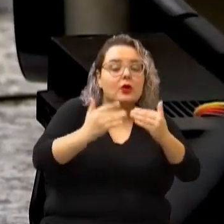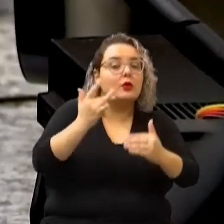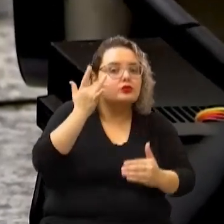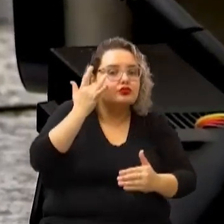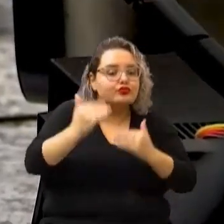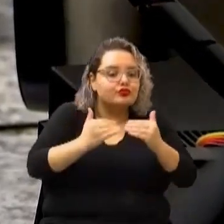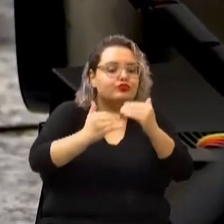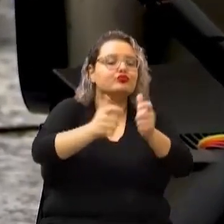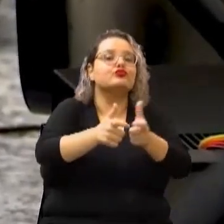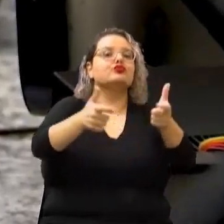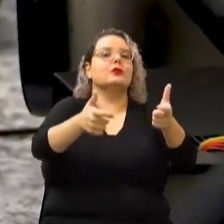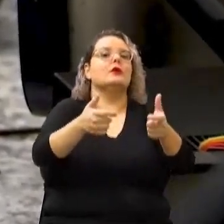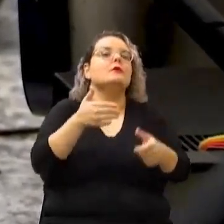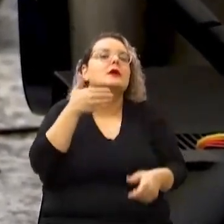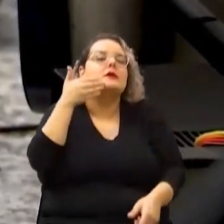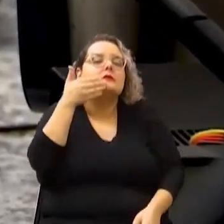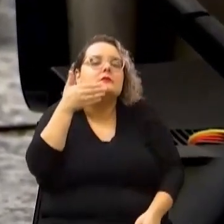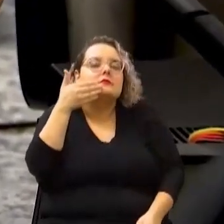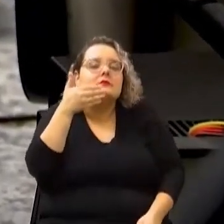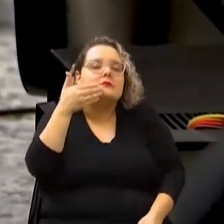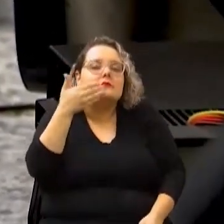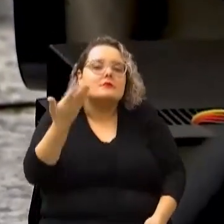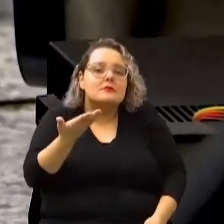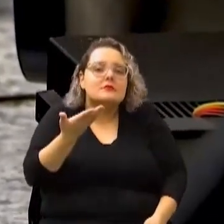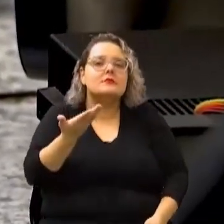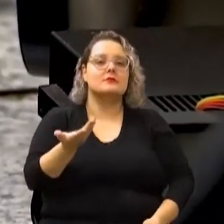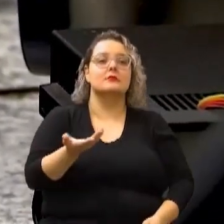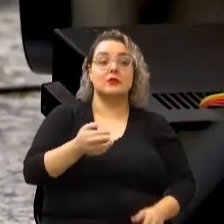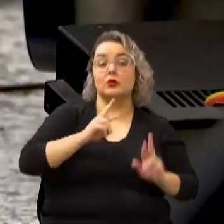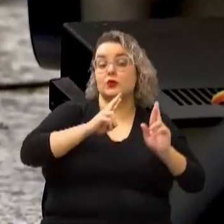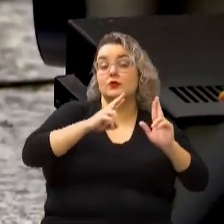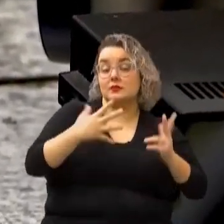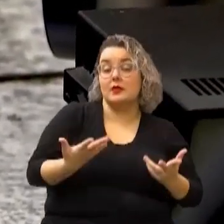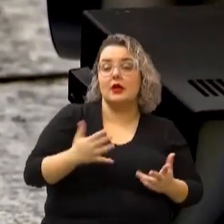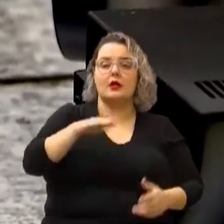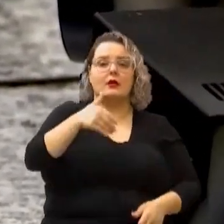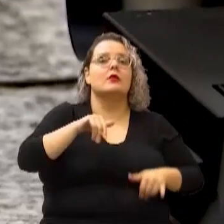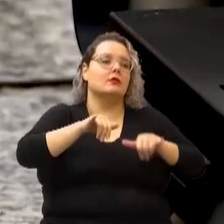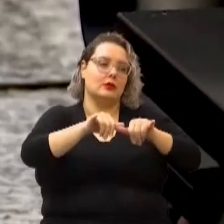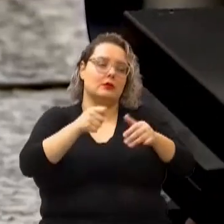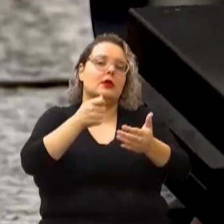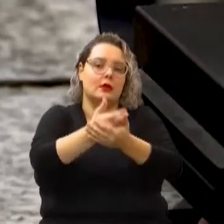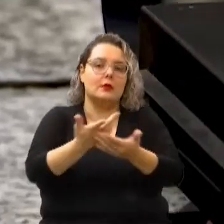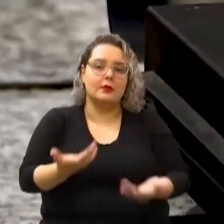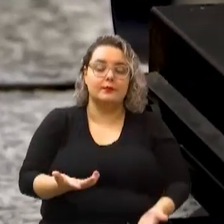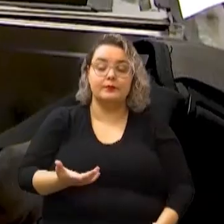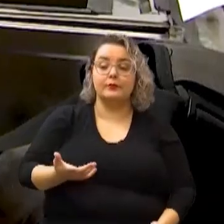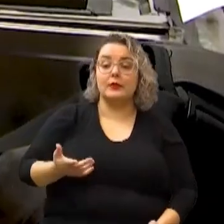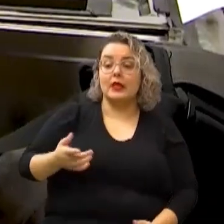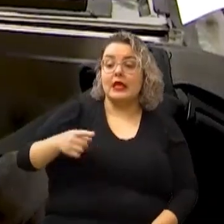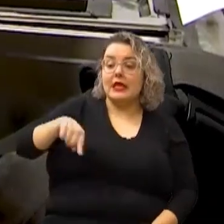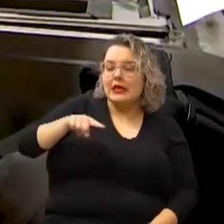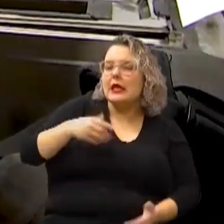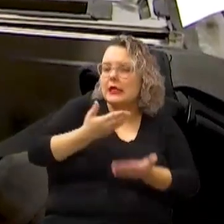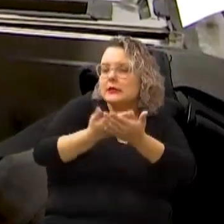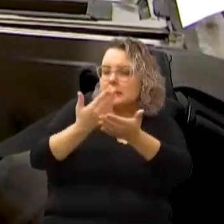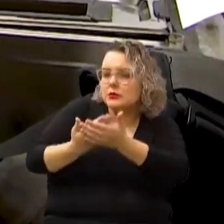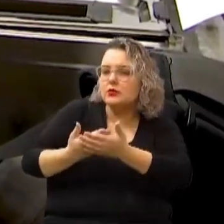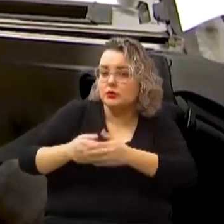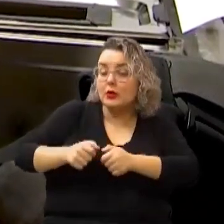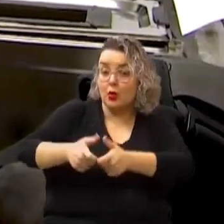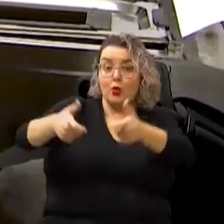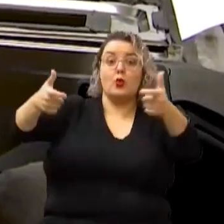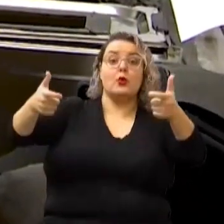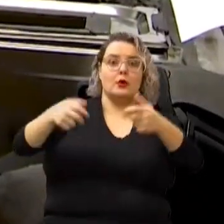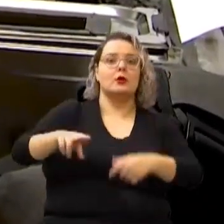com o processo de amadurecimento ele se torna aquele fruto mais docinho, que é o que a gente espera quando vai no supermercado. E esse estudo ele é bem